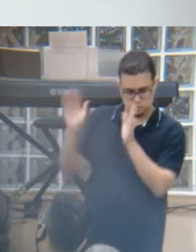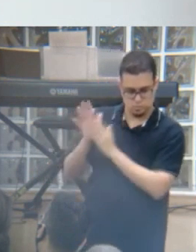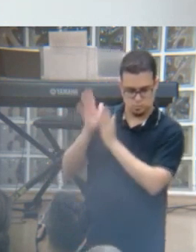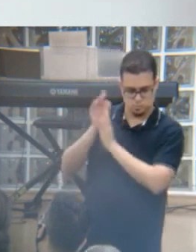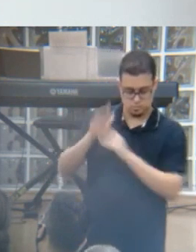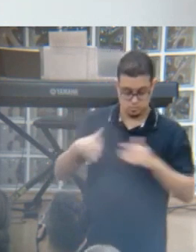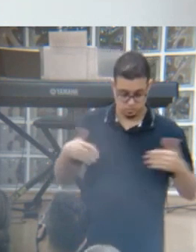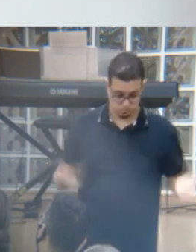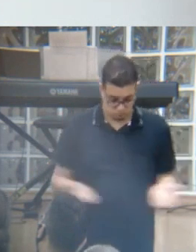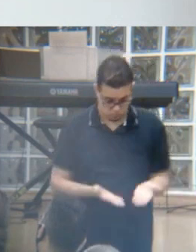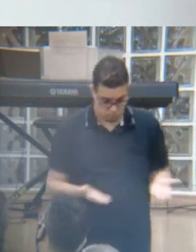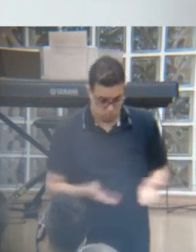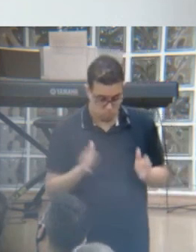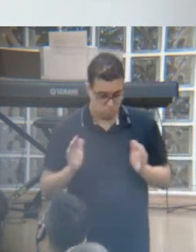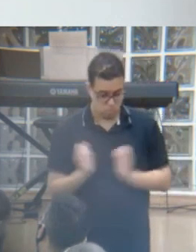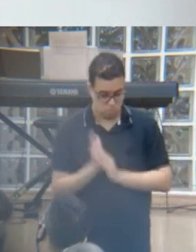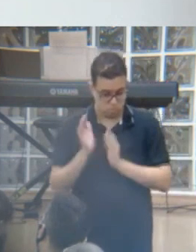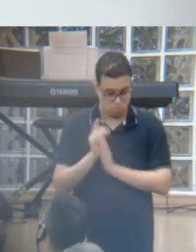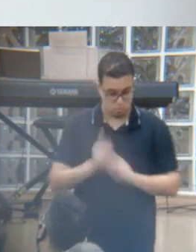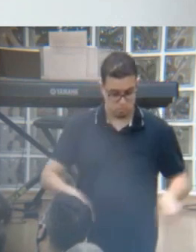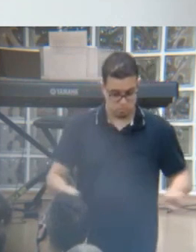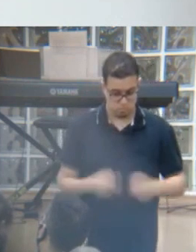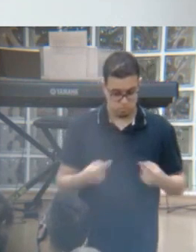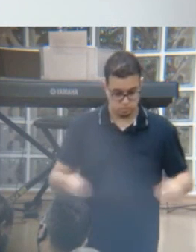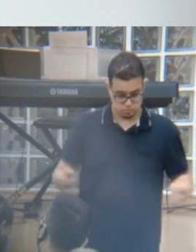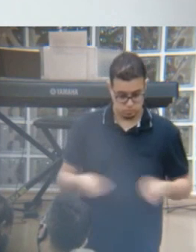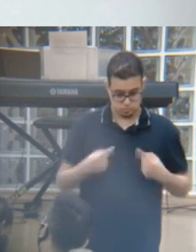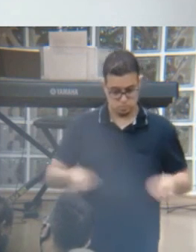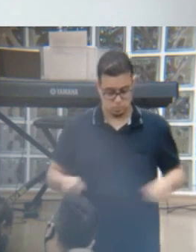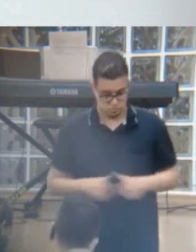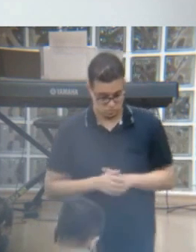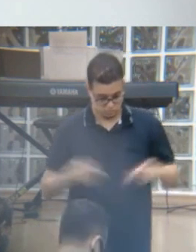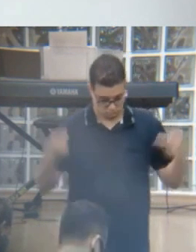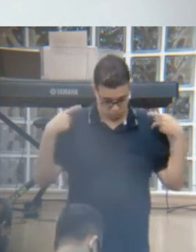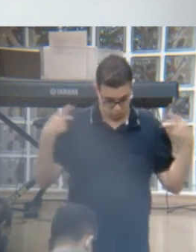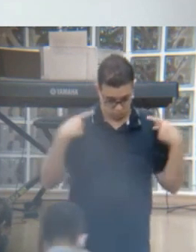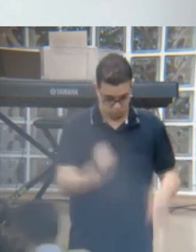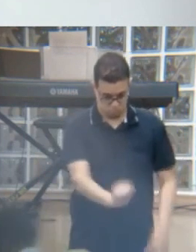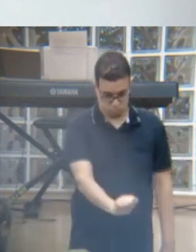vez, nesse instante, uma canção dirigida pelo presbítero Adilson.